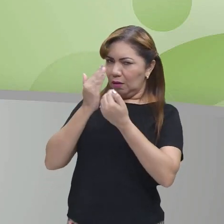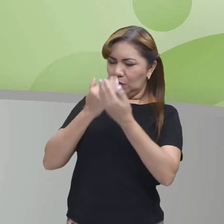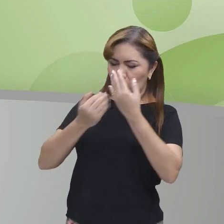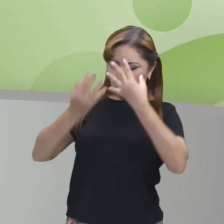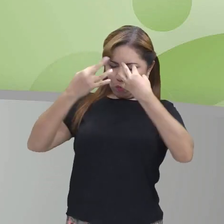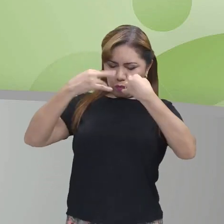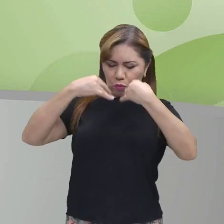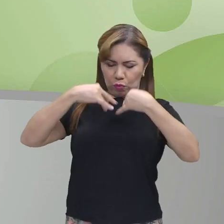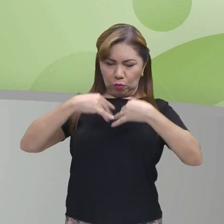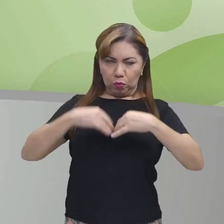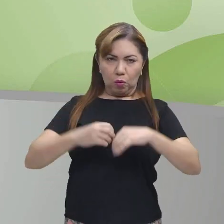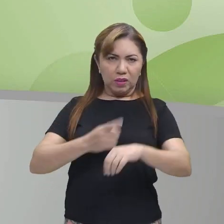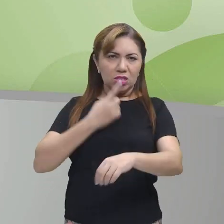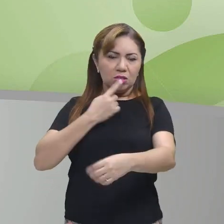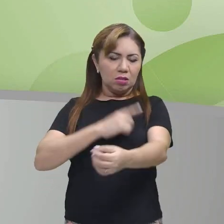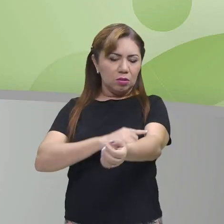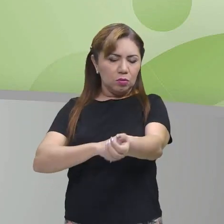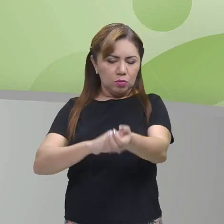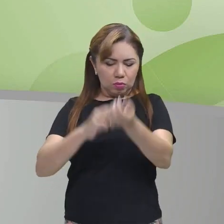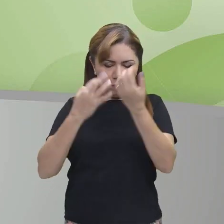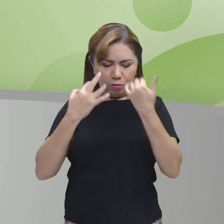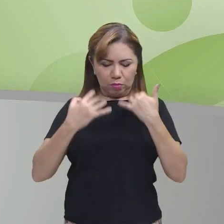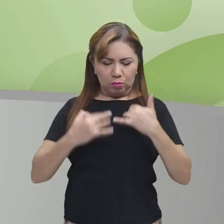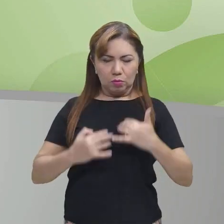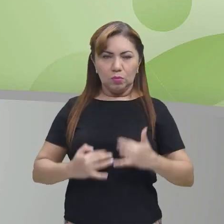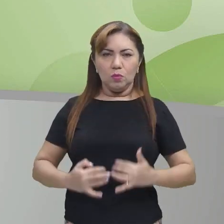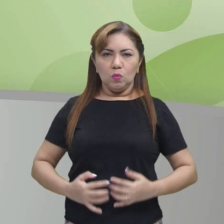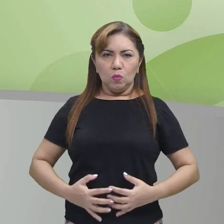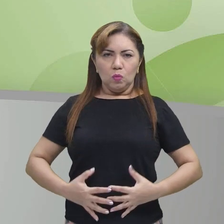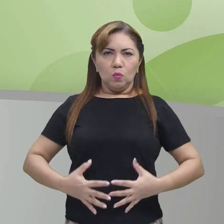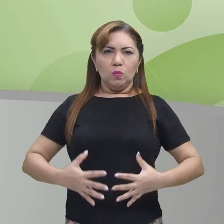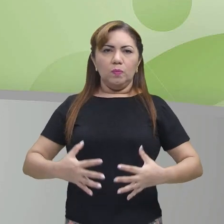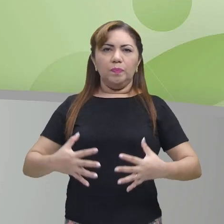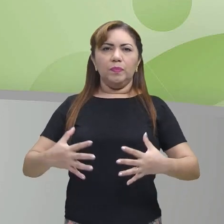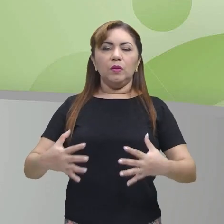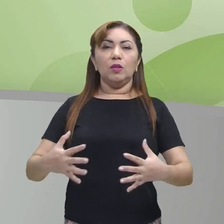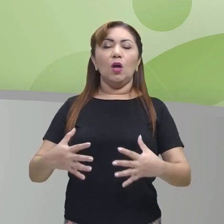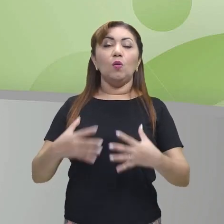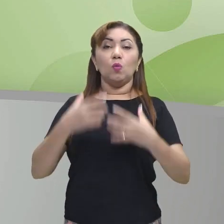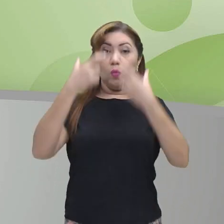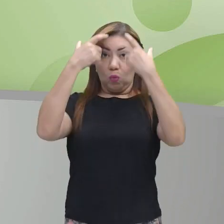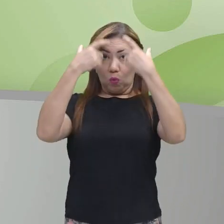mulher e se desenvolvendo até que o corpo